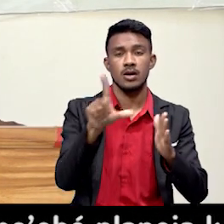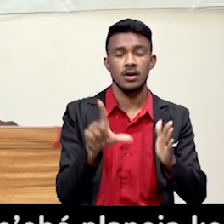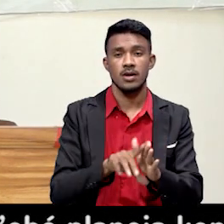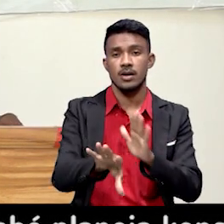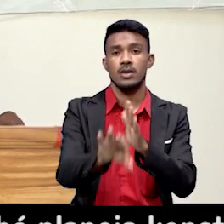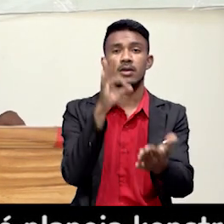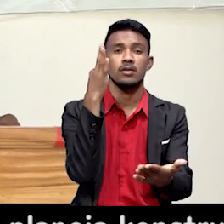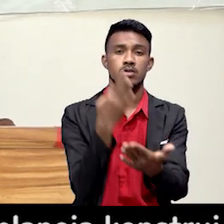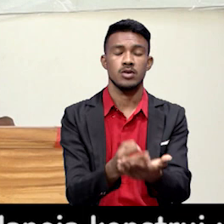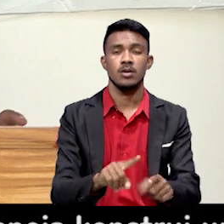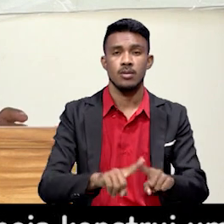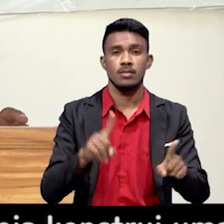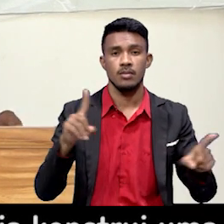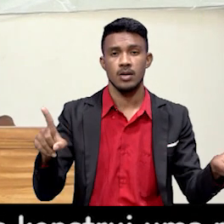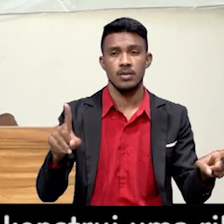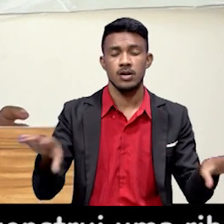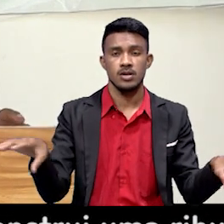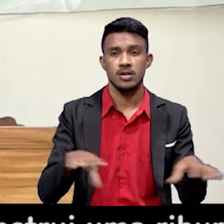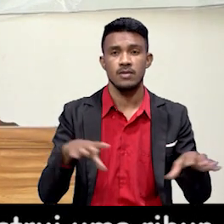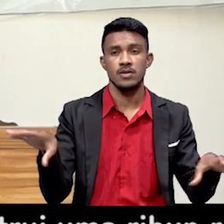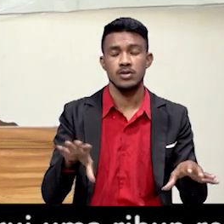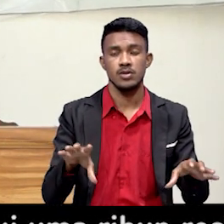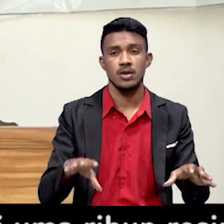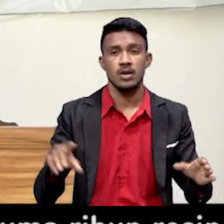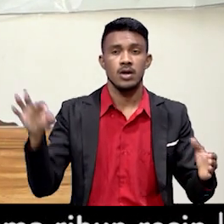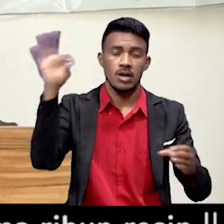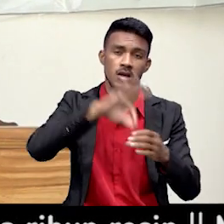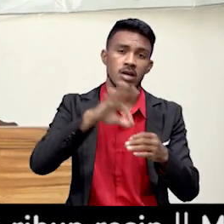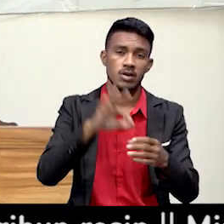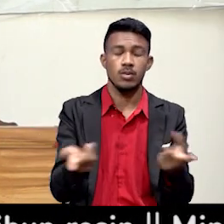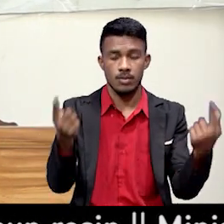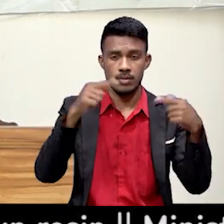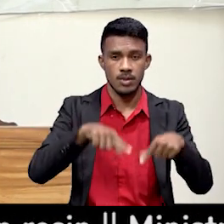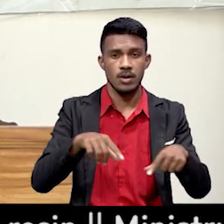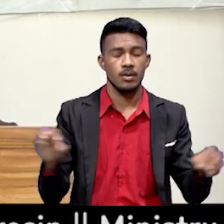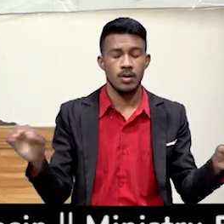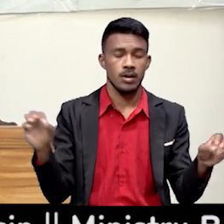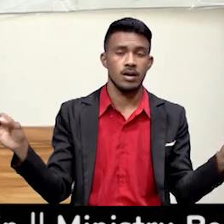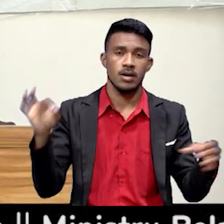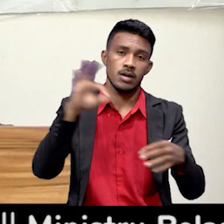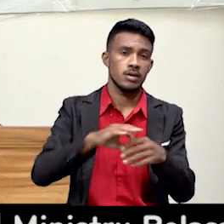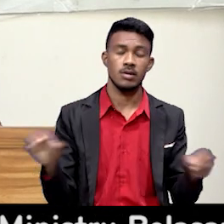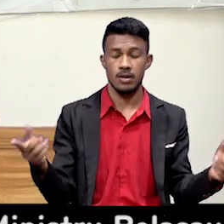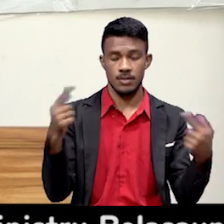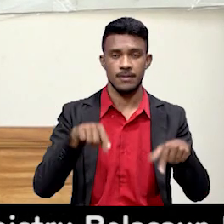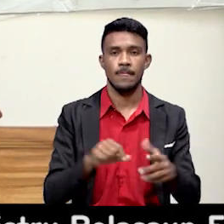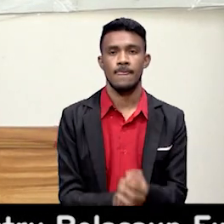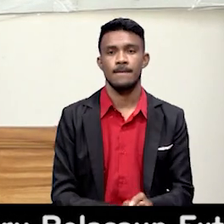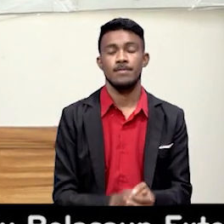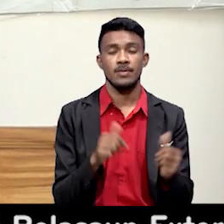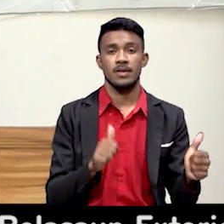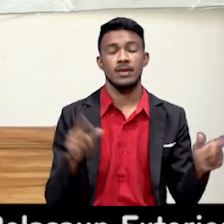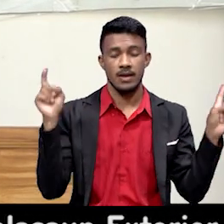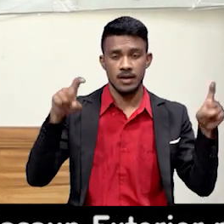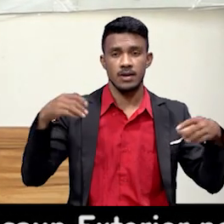órgão soberania lai ne periódico de eleito ne mai lai eleito ne ba ona osura halmsa nem a kita hari hari lay ni se tengah sini apa langsung,